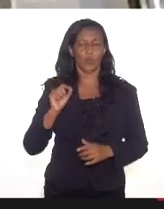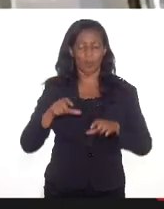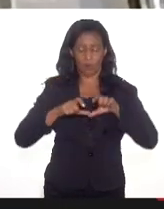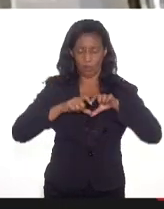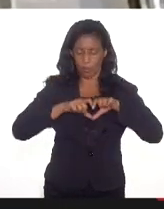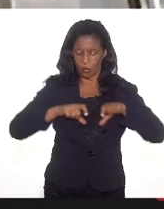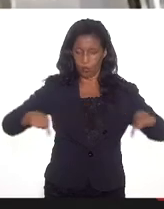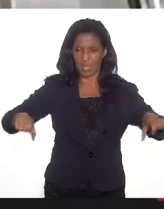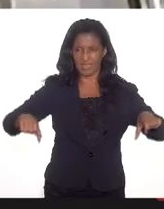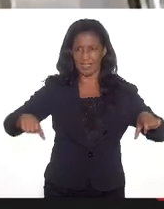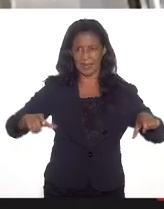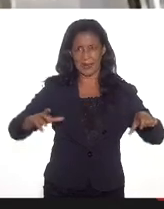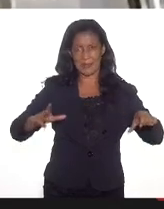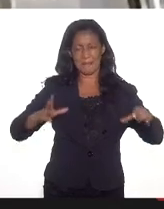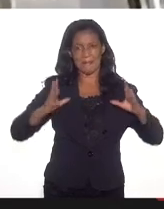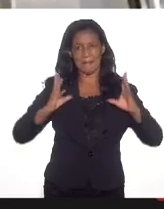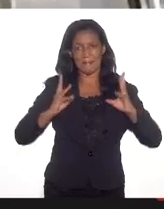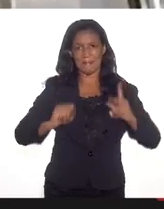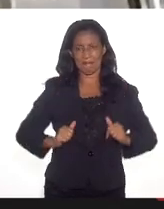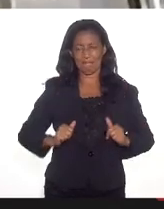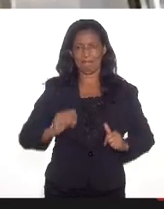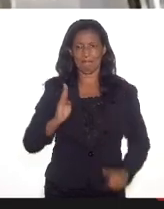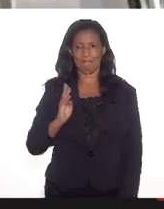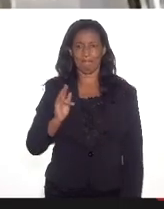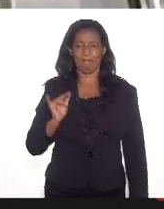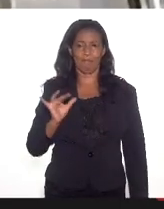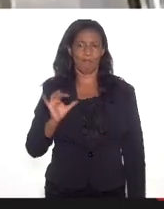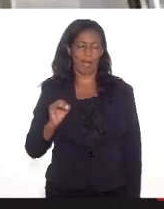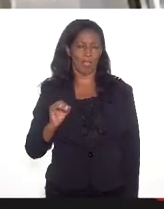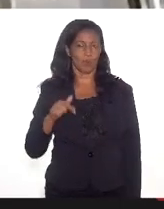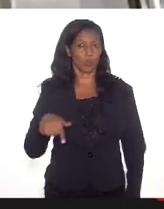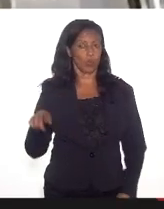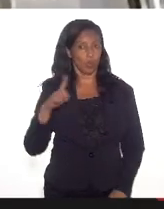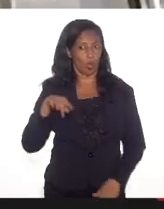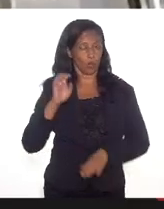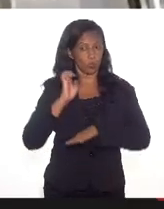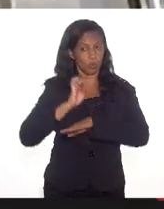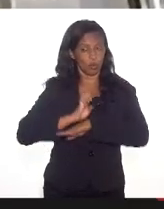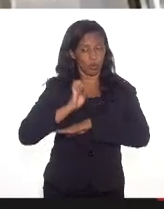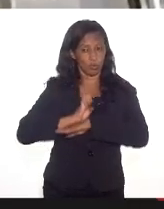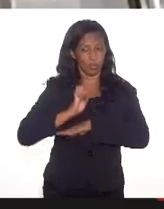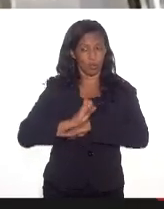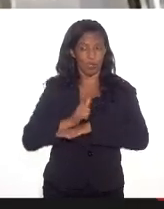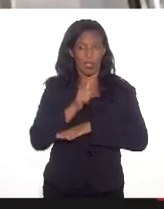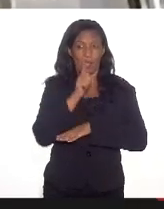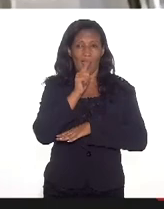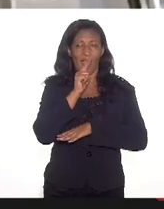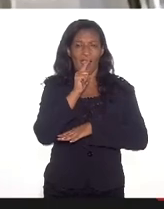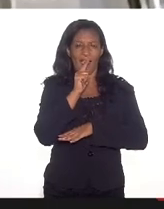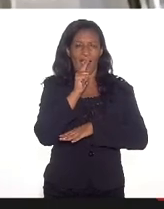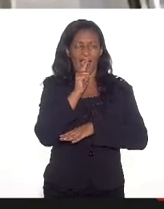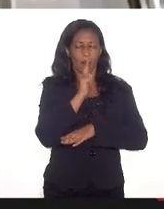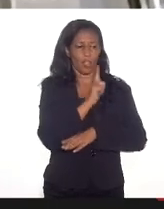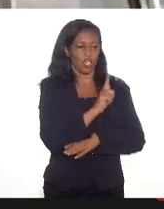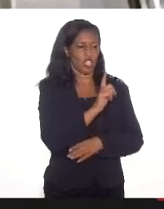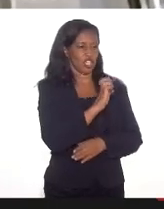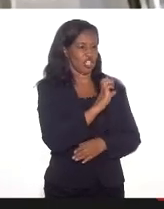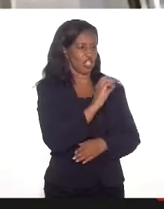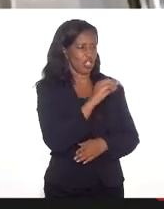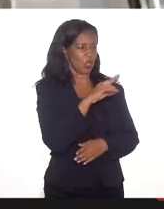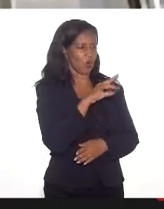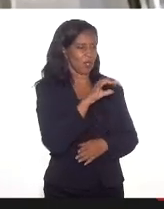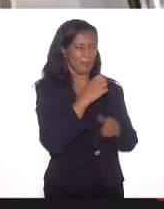somos uma cidade para quem não conhece um Estado para quem não conhece um Estado que bebe água com giasmina bebe água